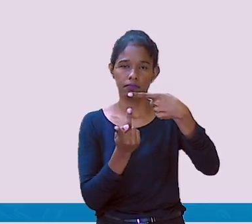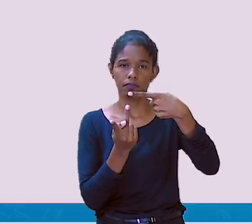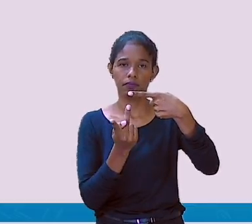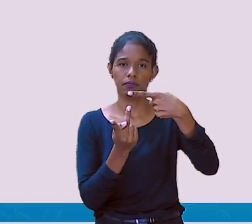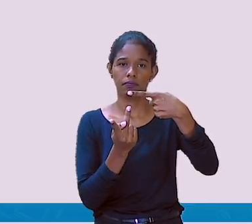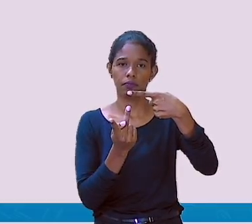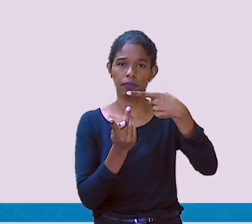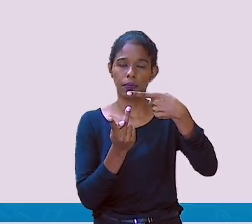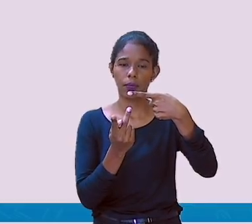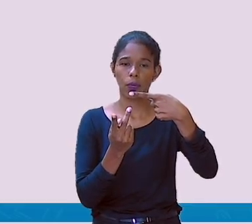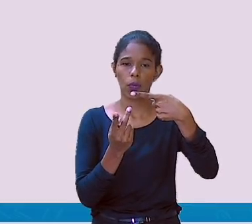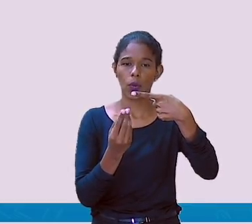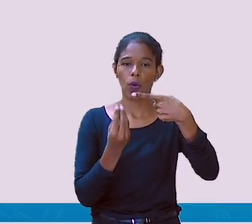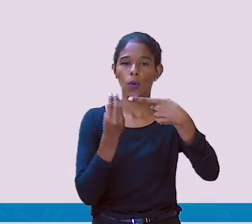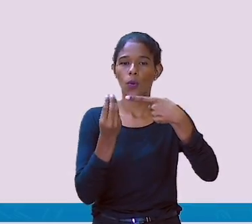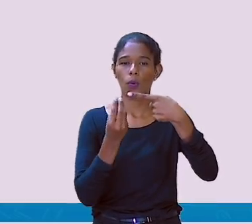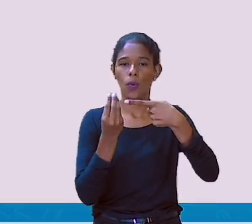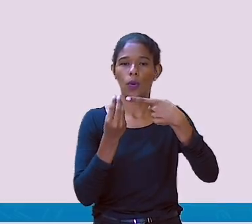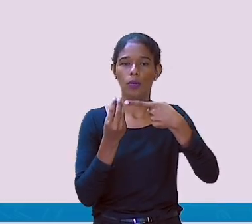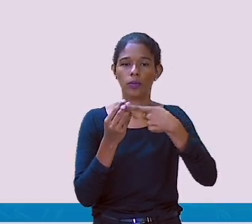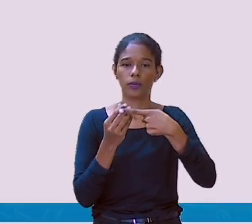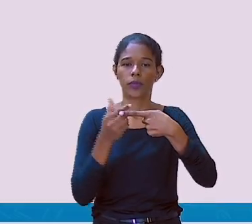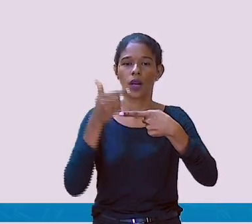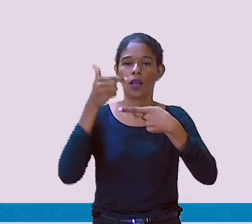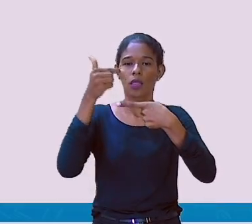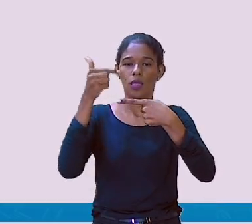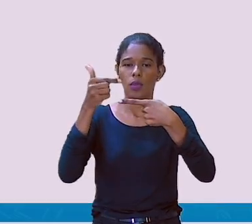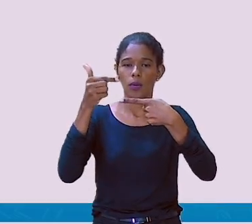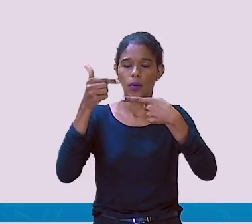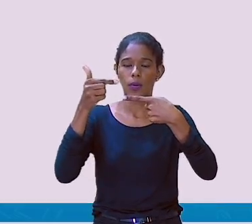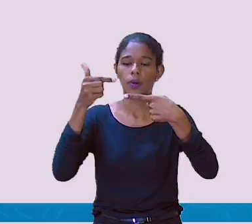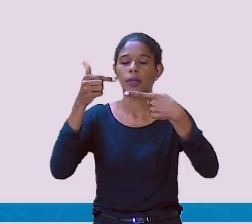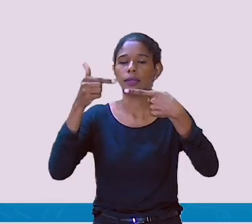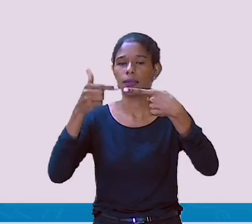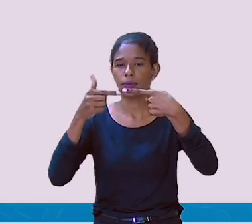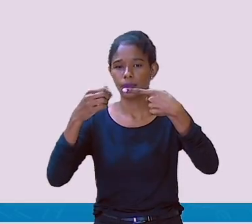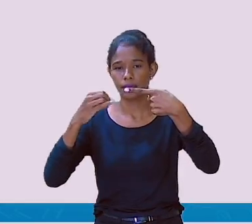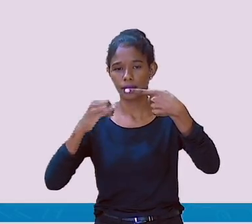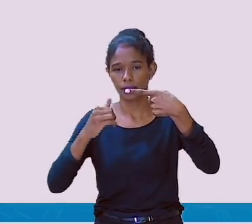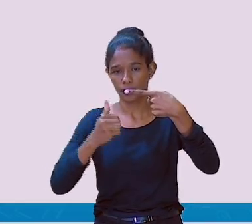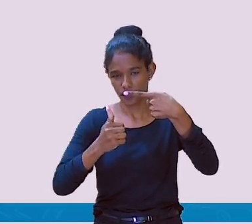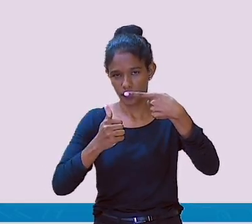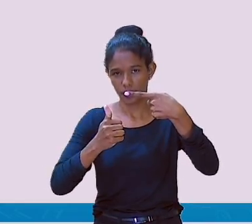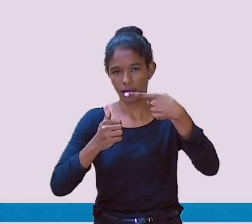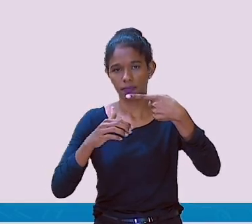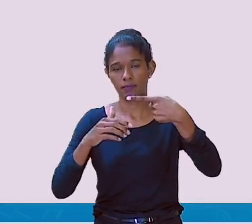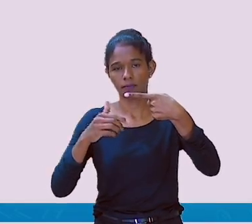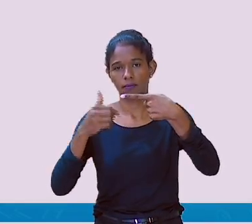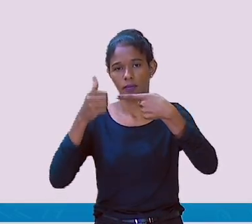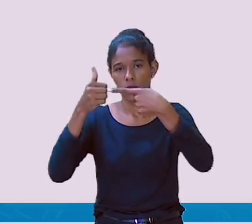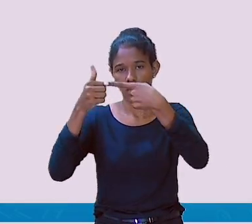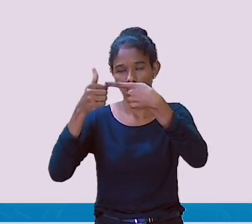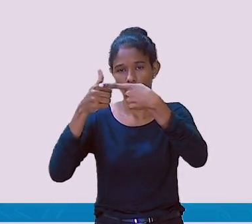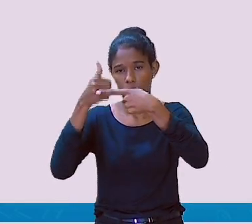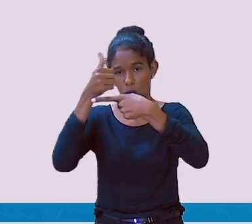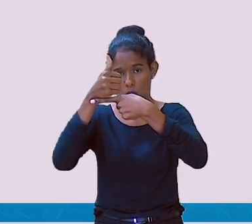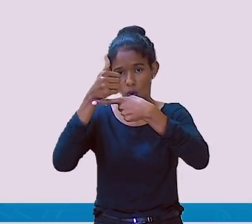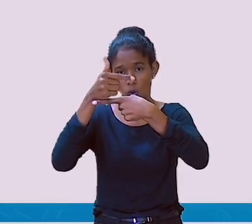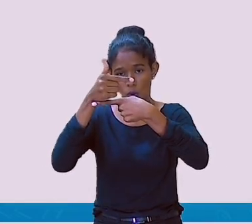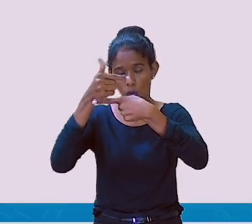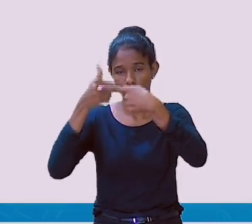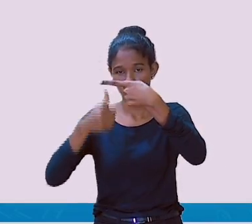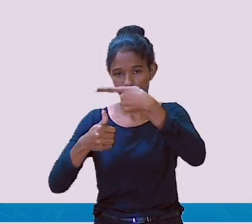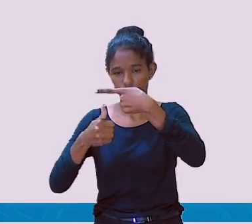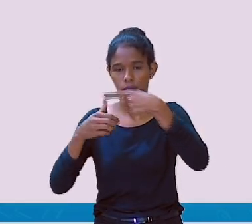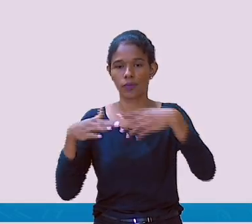GH, assim como 2 está para 1. O EF é